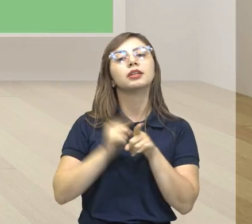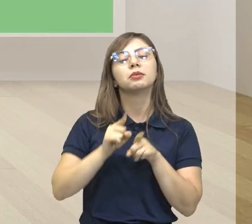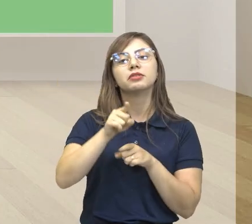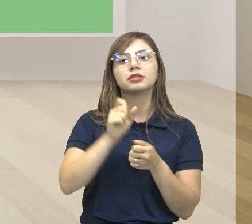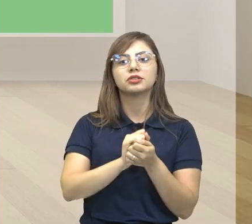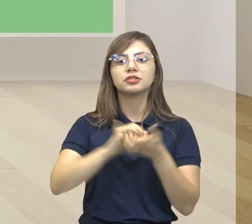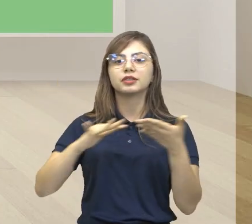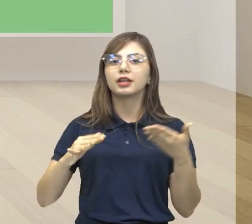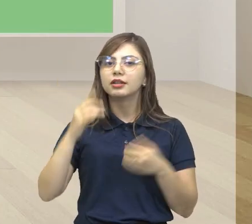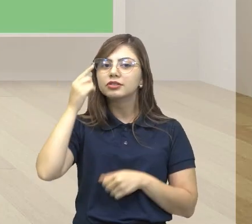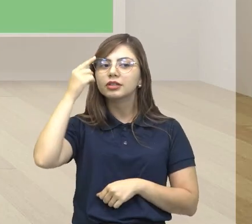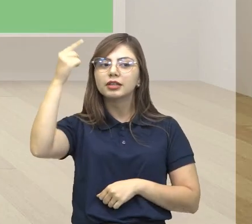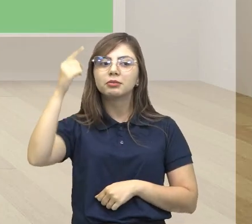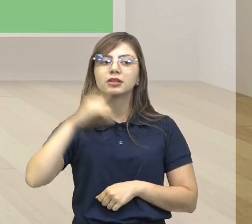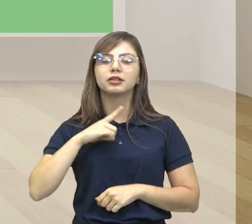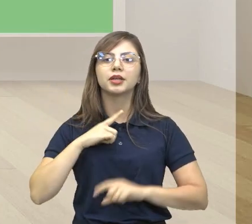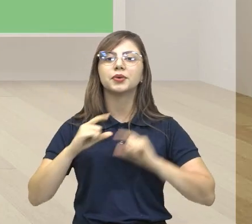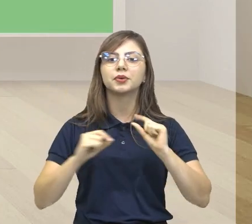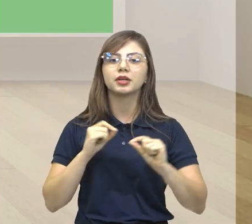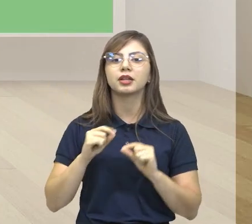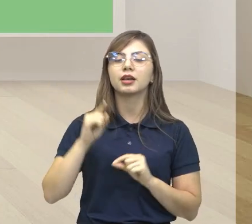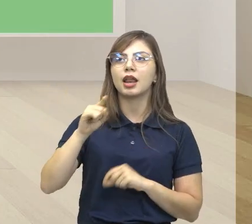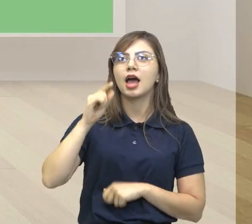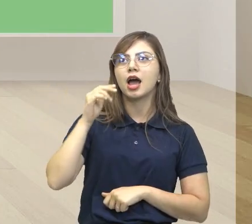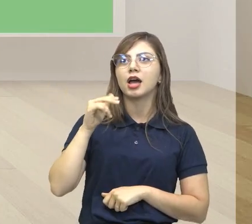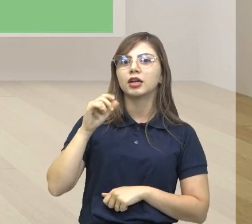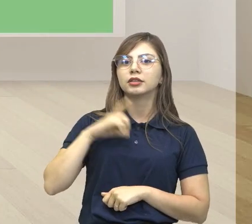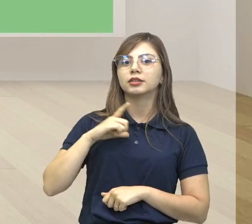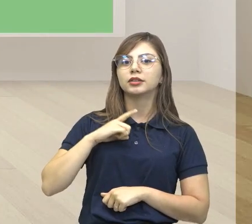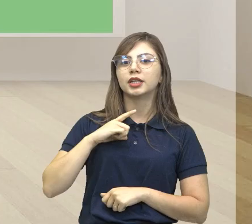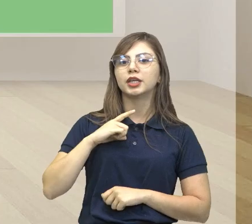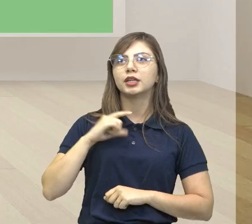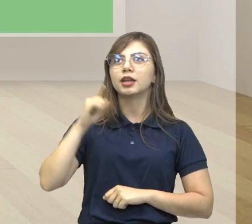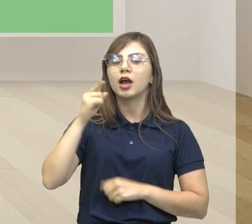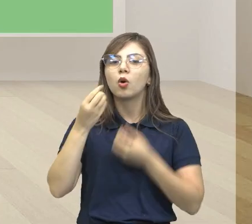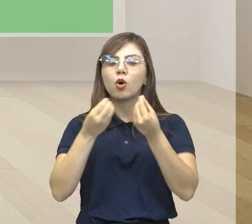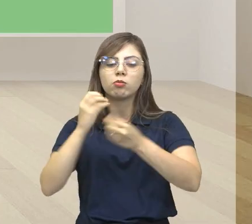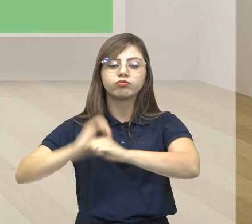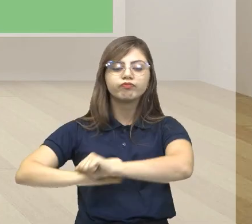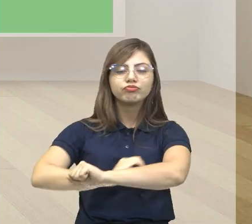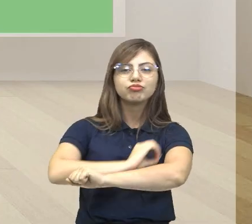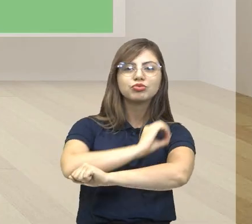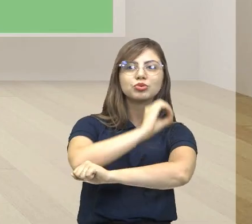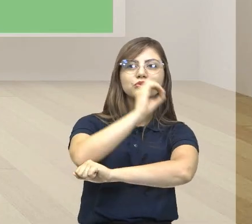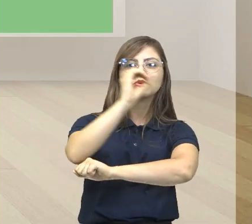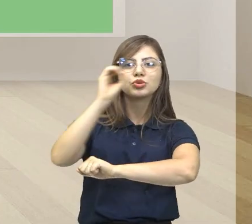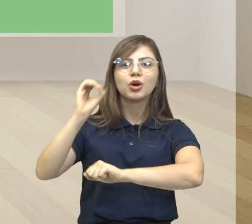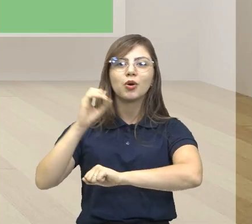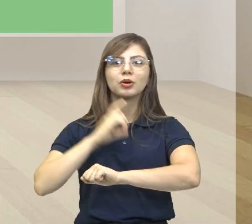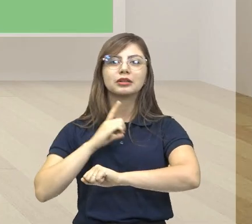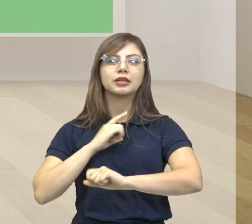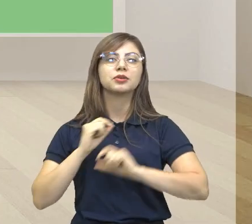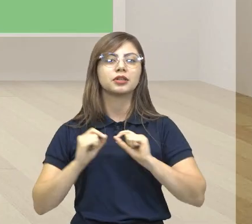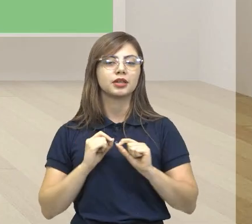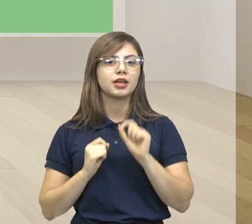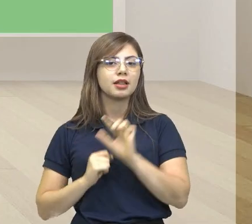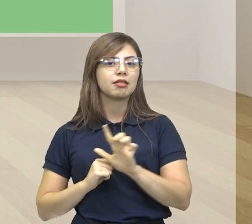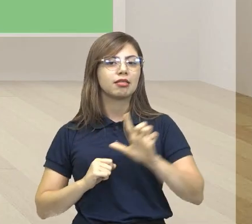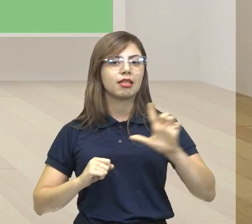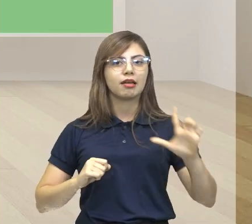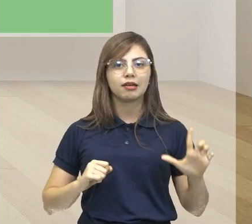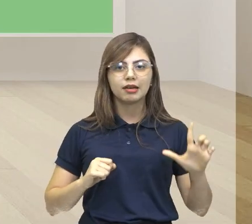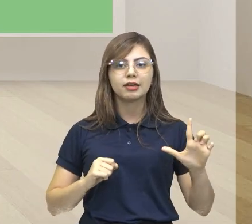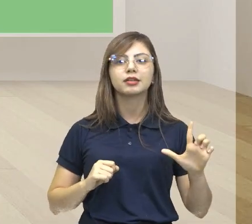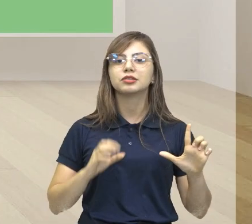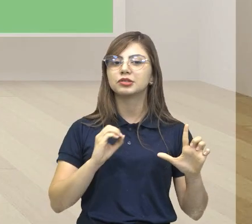Aponte seu braço direito para o sol, né? Onde o sol nasce, ali vai ser o leste, seu braço esquerdo vai ser